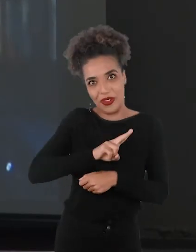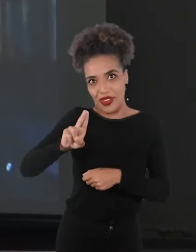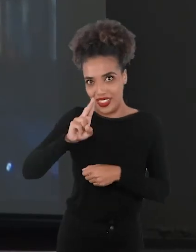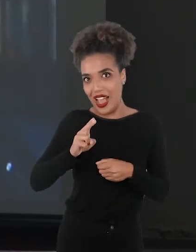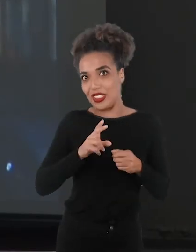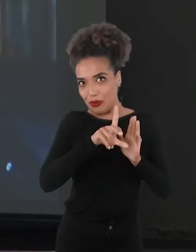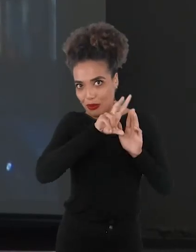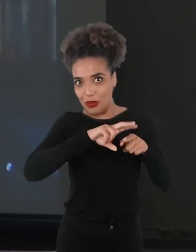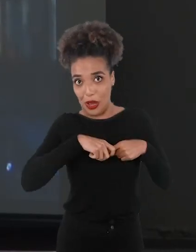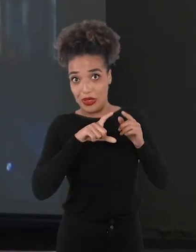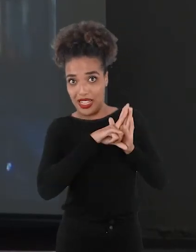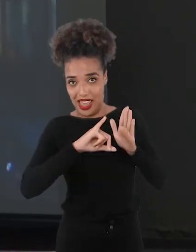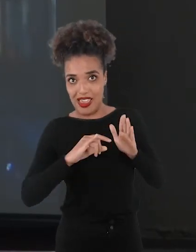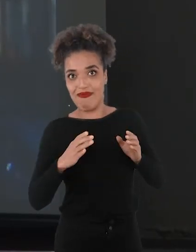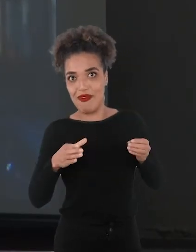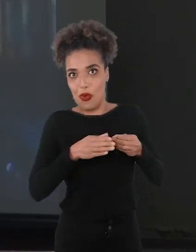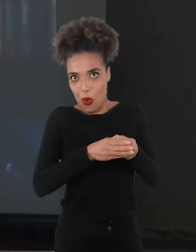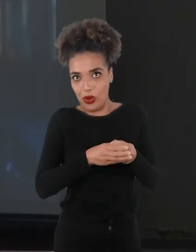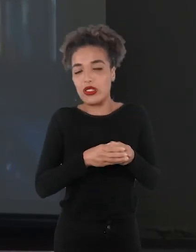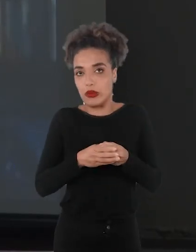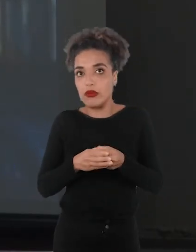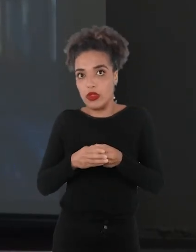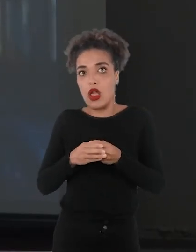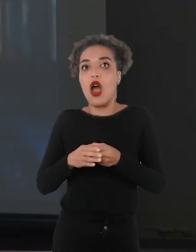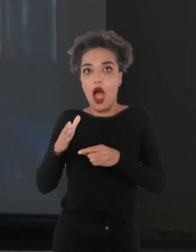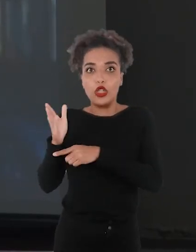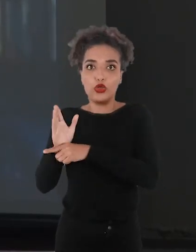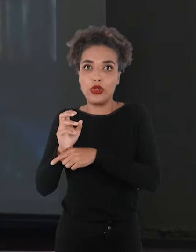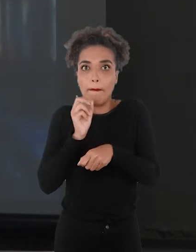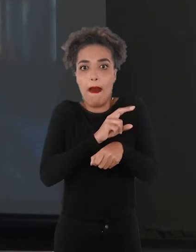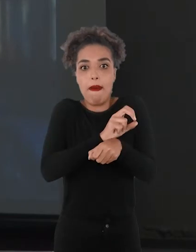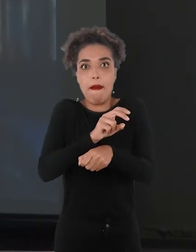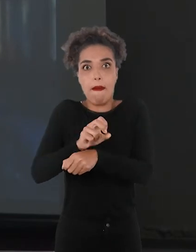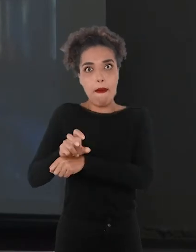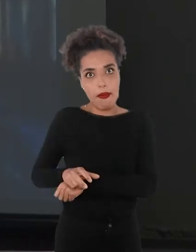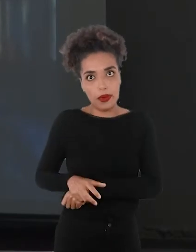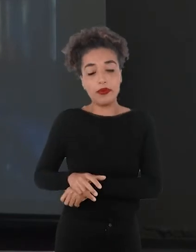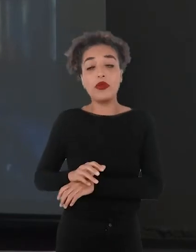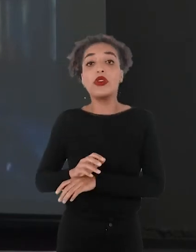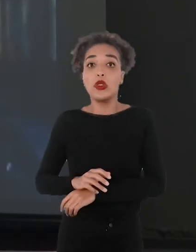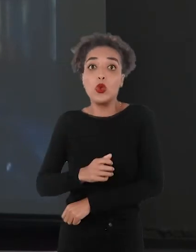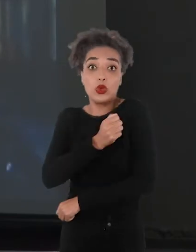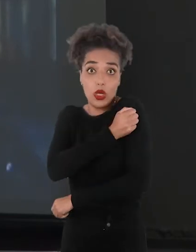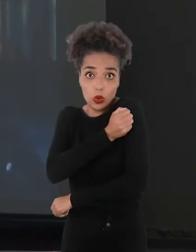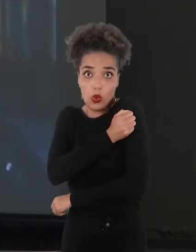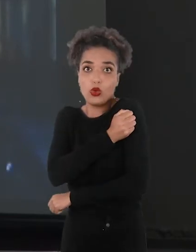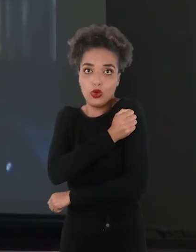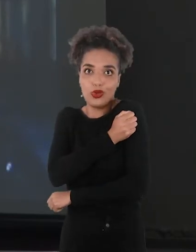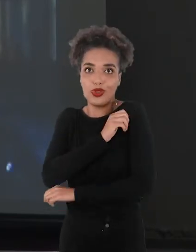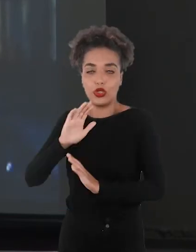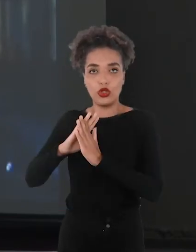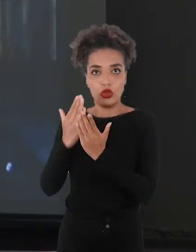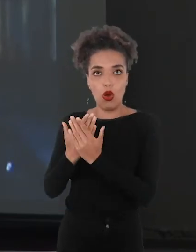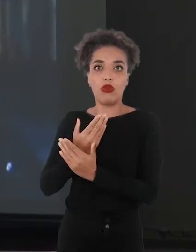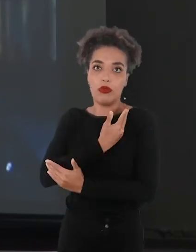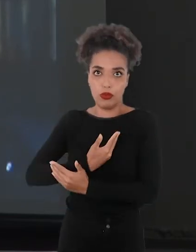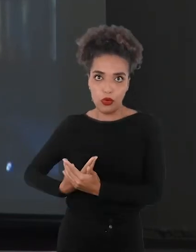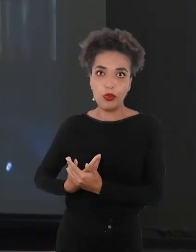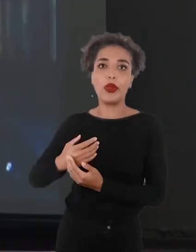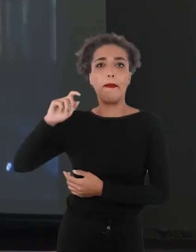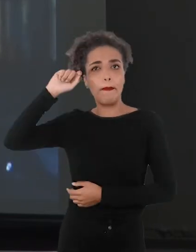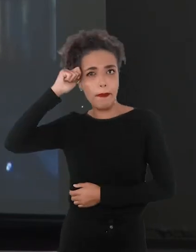permite isso, essa ampliação do acesso, é importante que os estudantes de escola pública, os estudantes pretos,